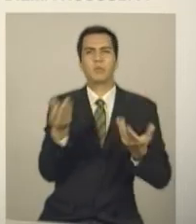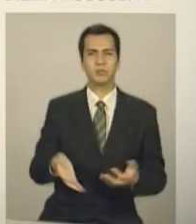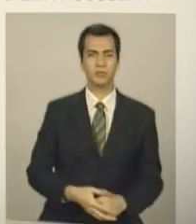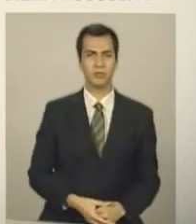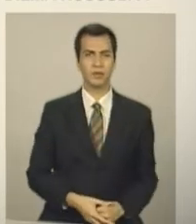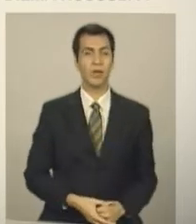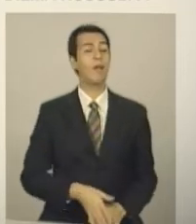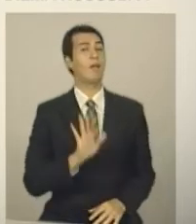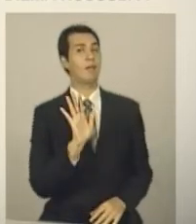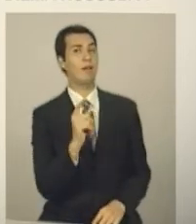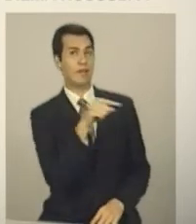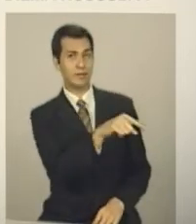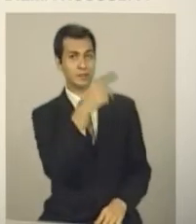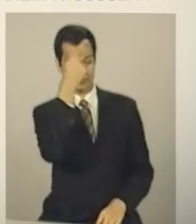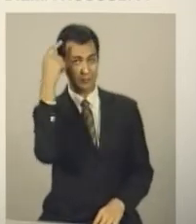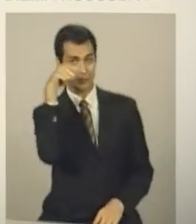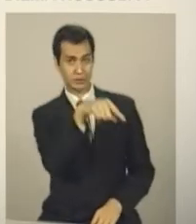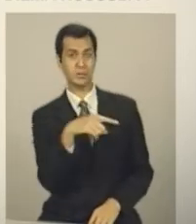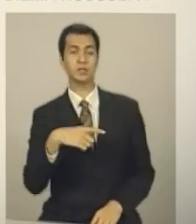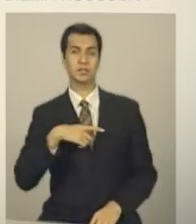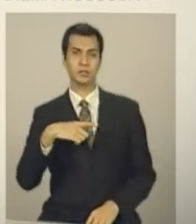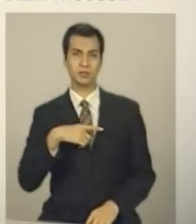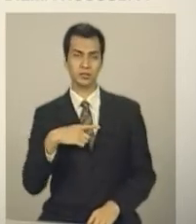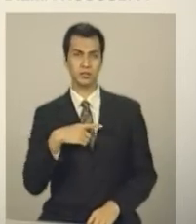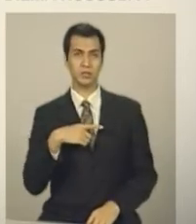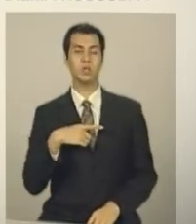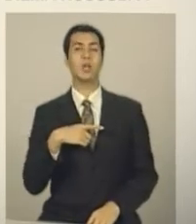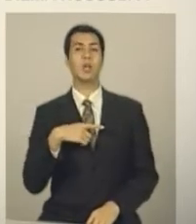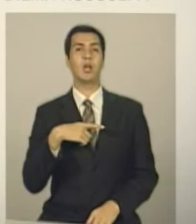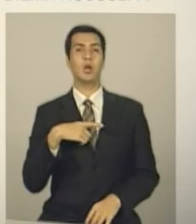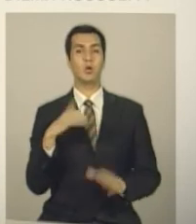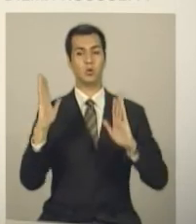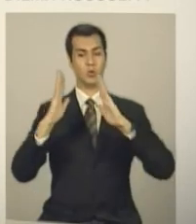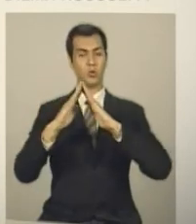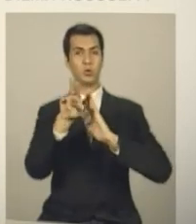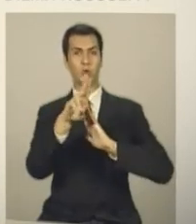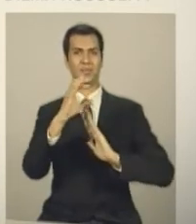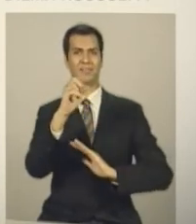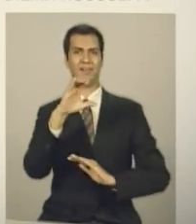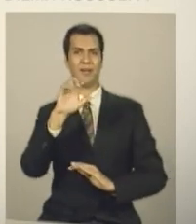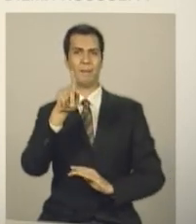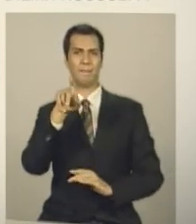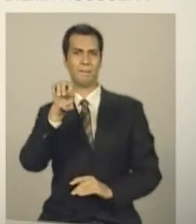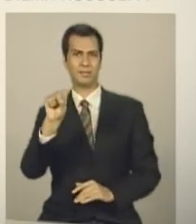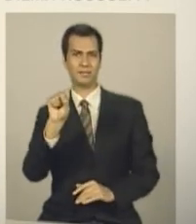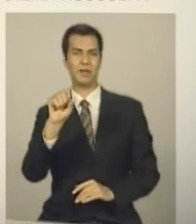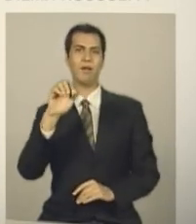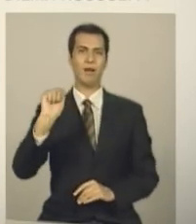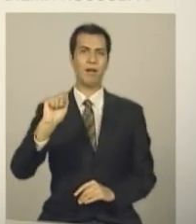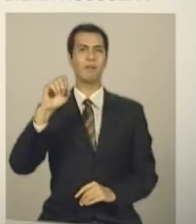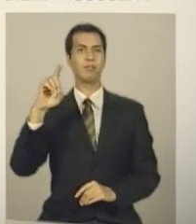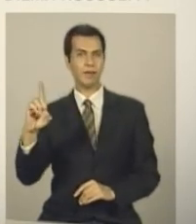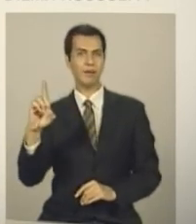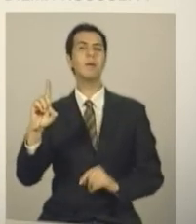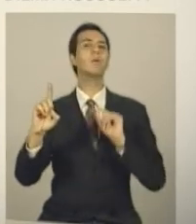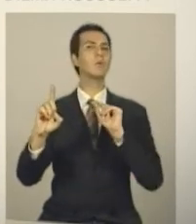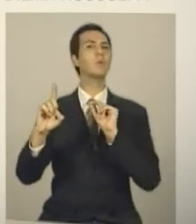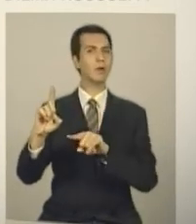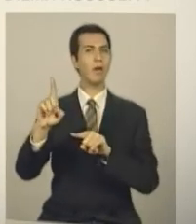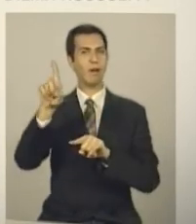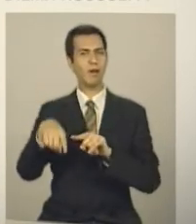Atenção psicossocial álcool e drogas conhecidos como Caps AD o governo federal Vai